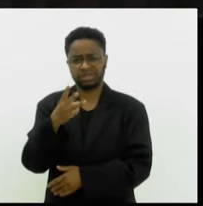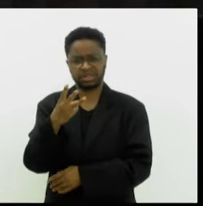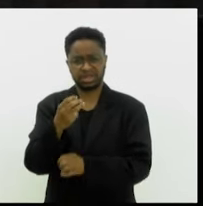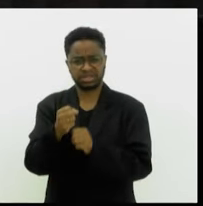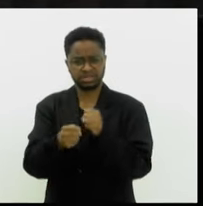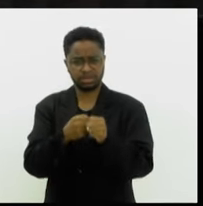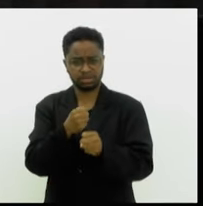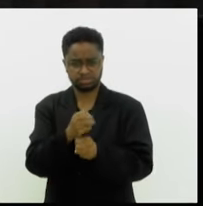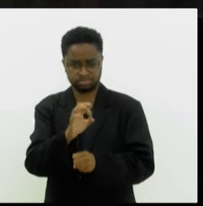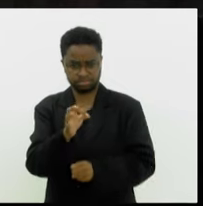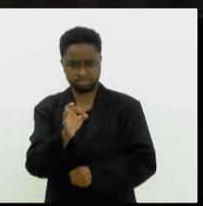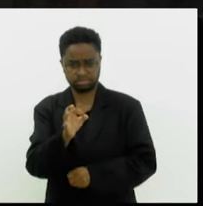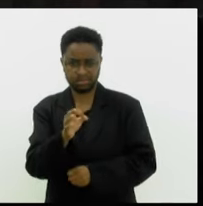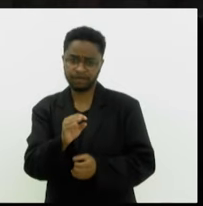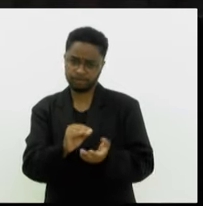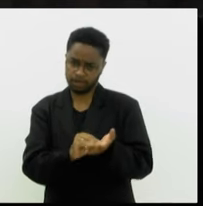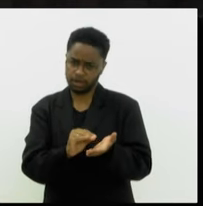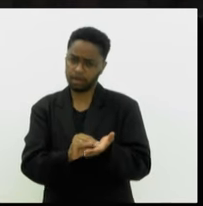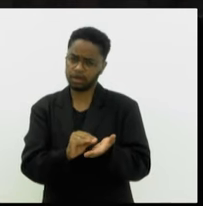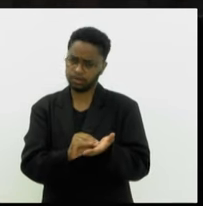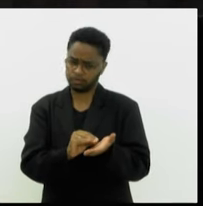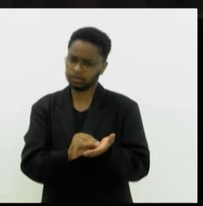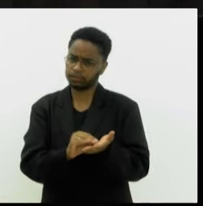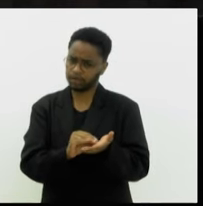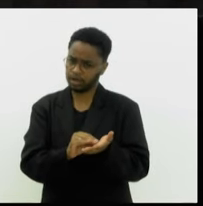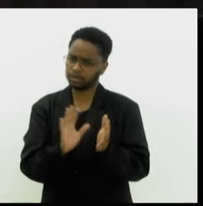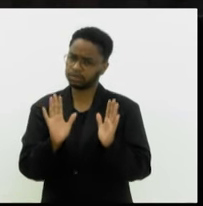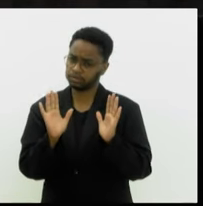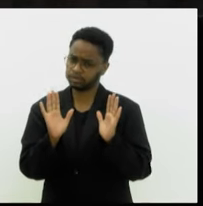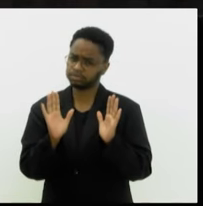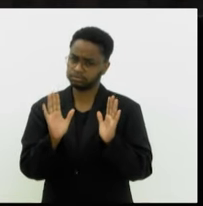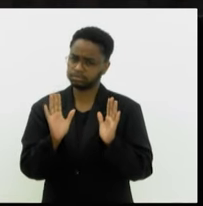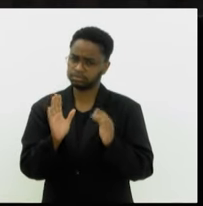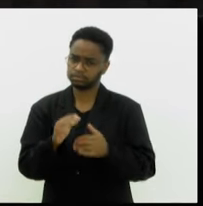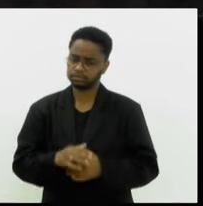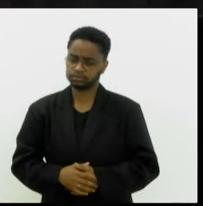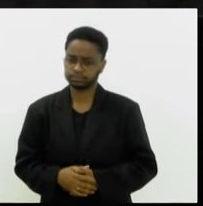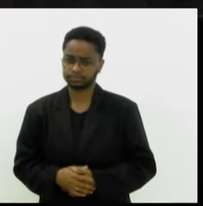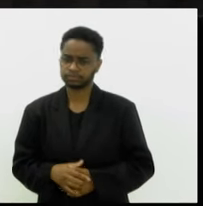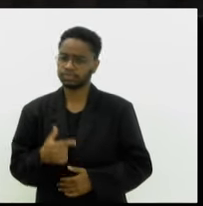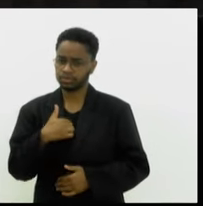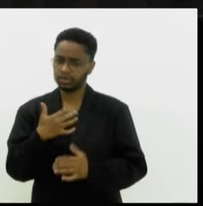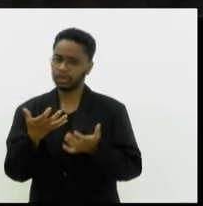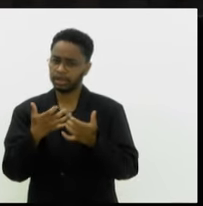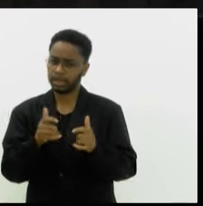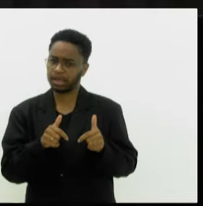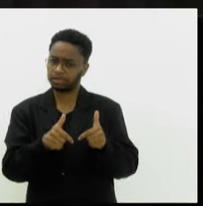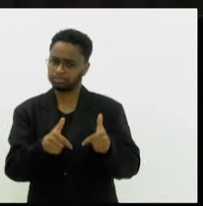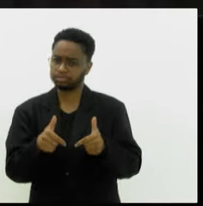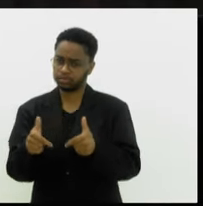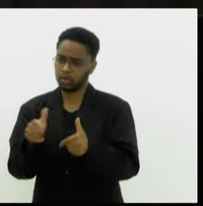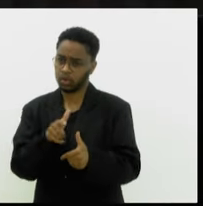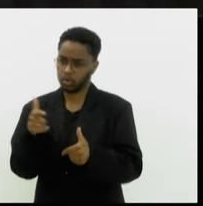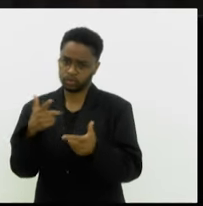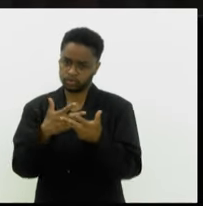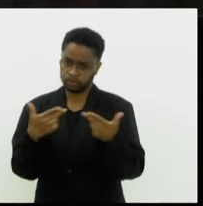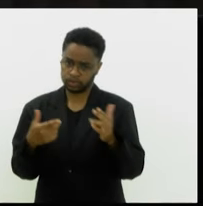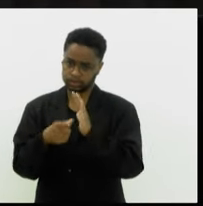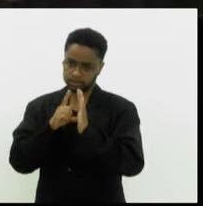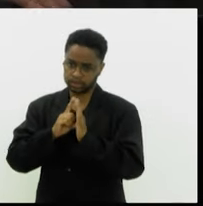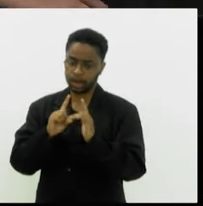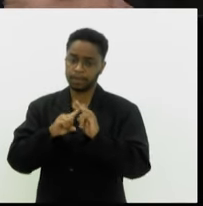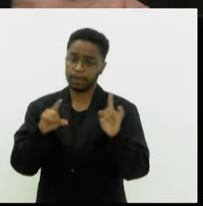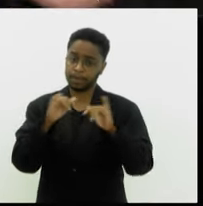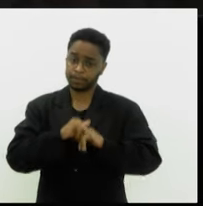3 anos, né? Falta muito tempo, pretendo fazer muita coisa ainda, mas propaganda eu só